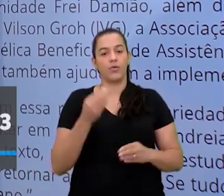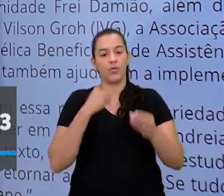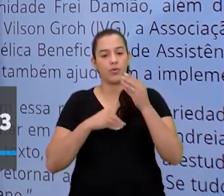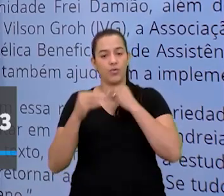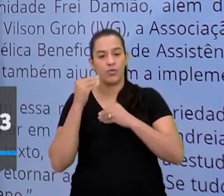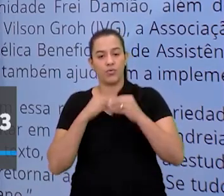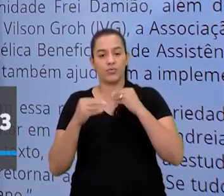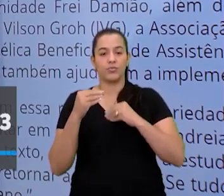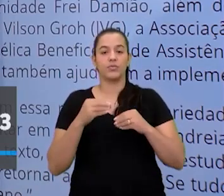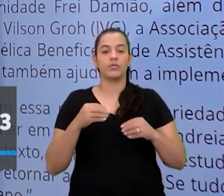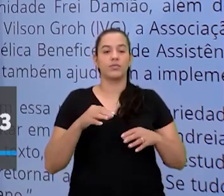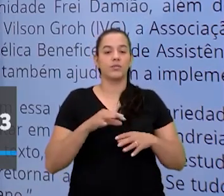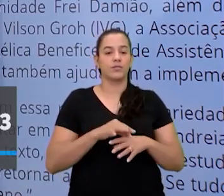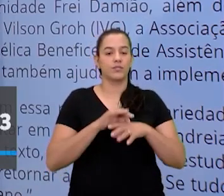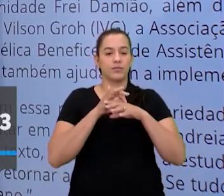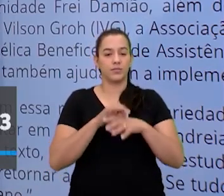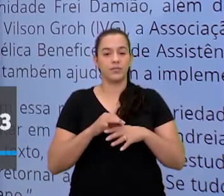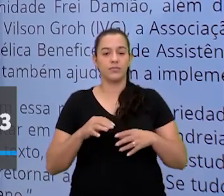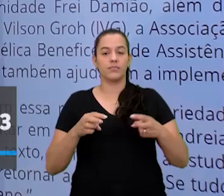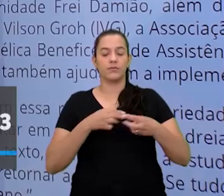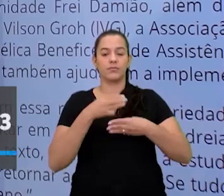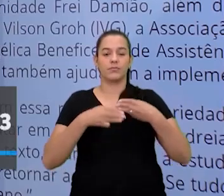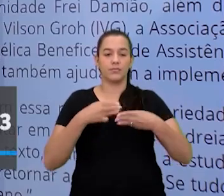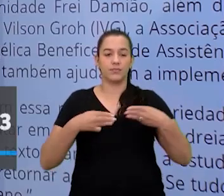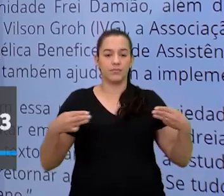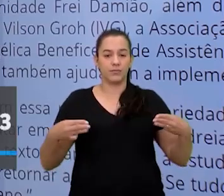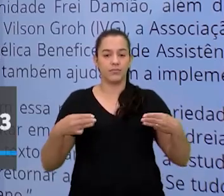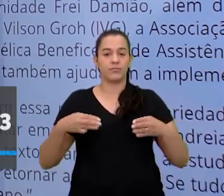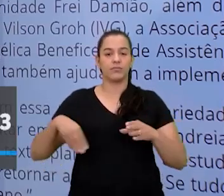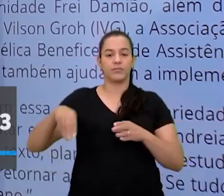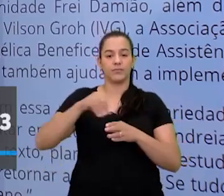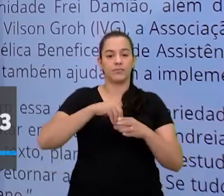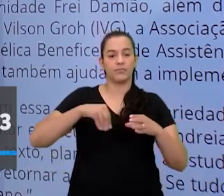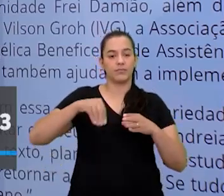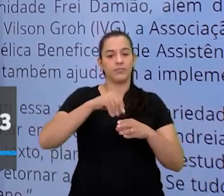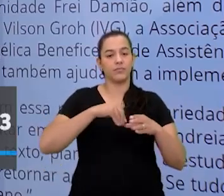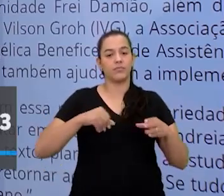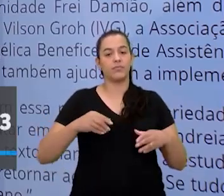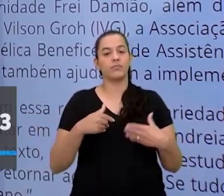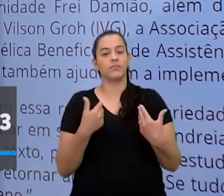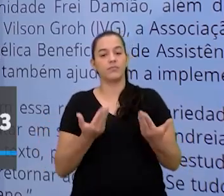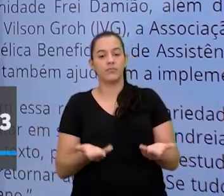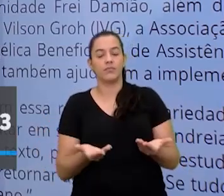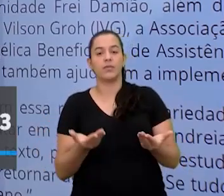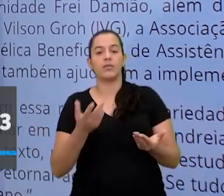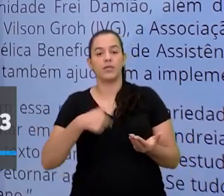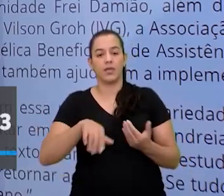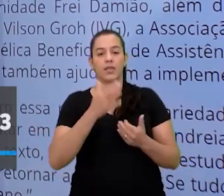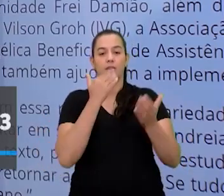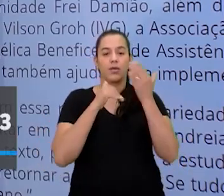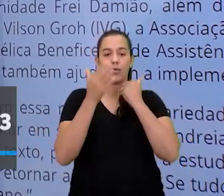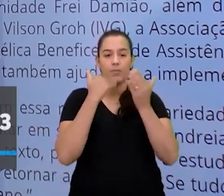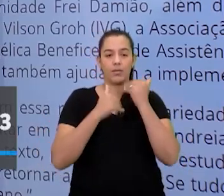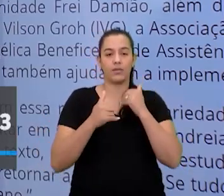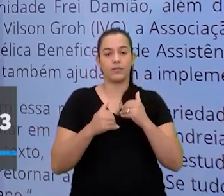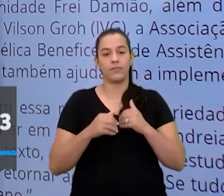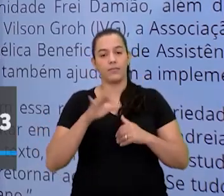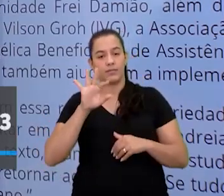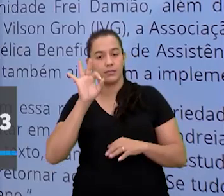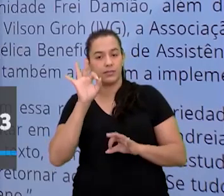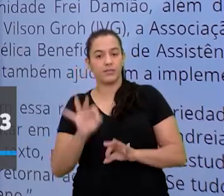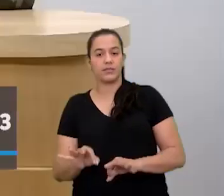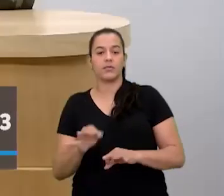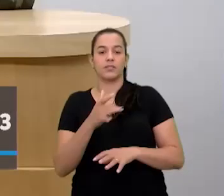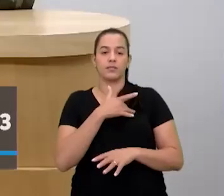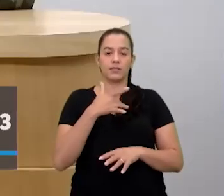gordurosa, aquele macarrão instantâneo com aquele temperinho sempre. Ou seja, a pessoa está se alimentando, mas ela está se alimentando mesmo. Em que